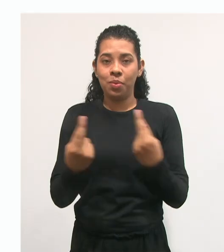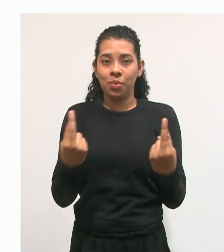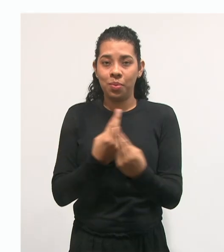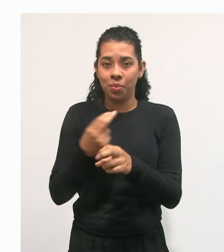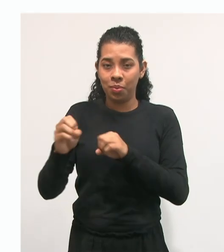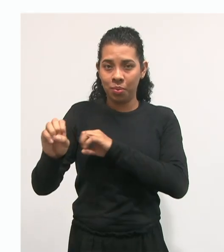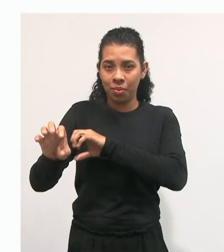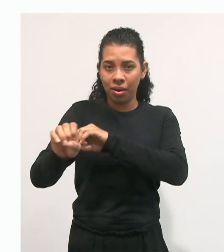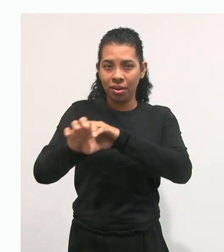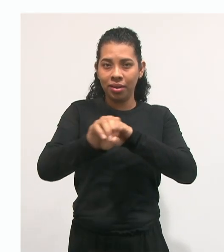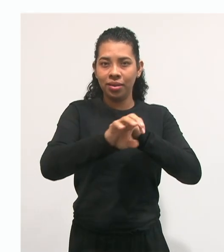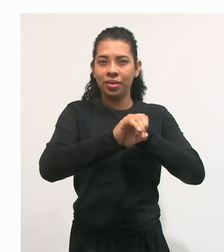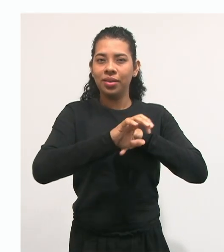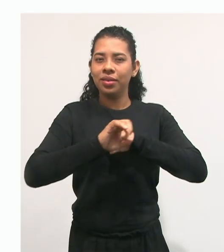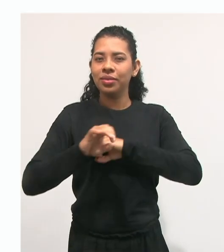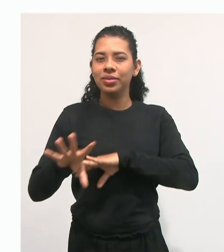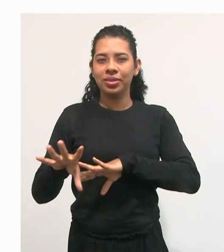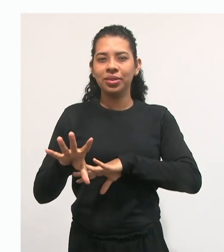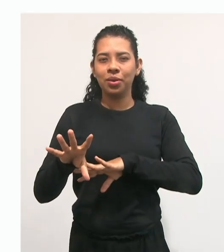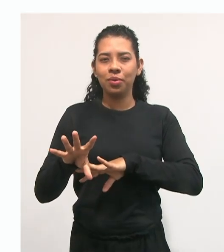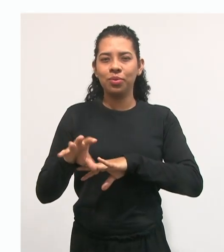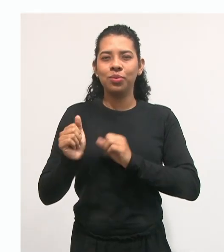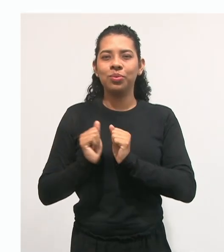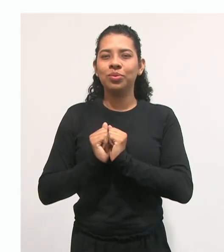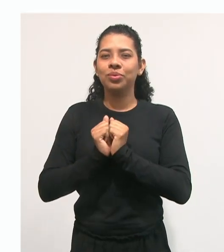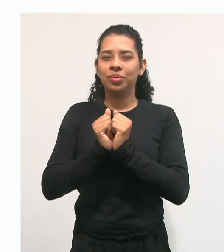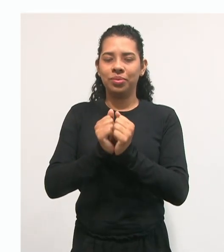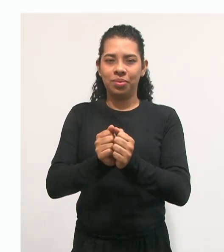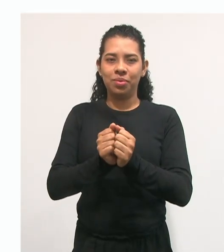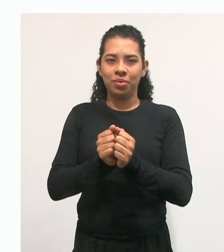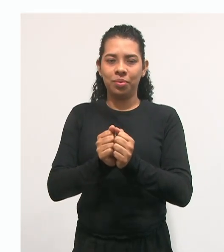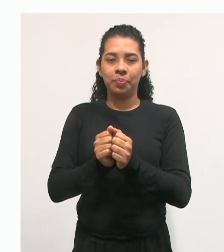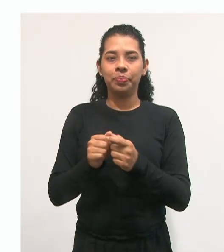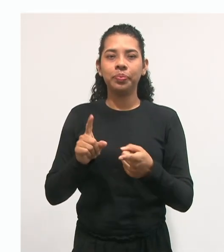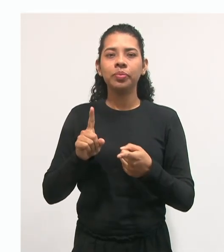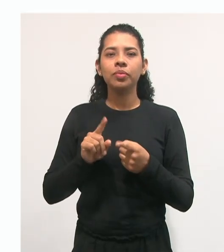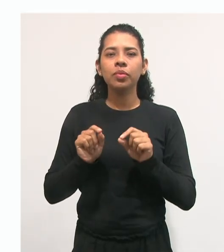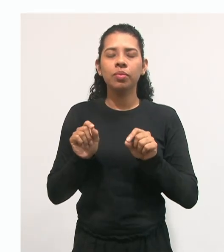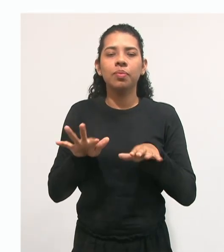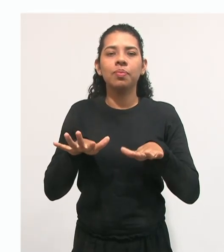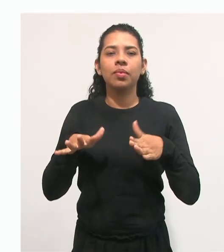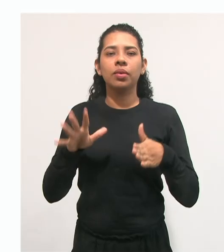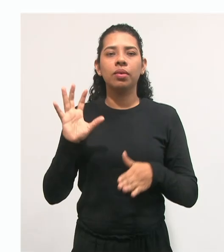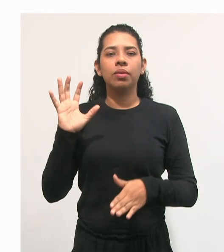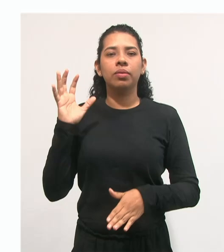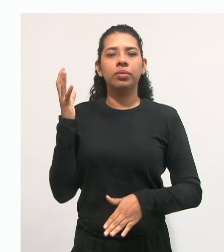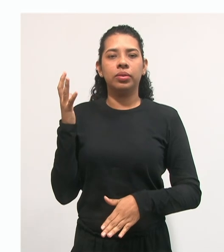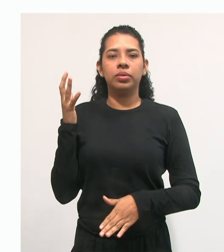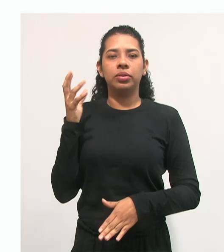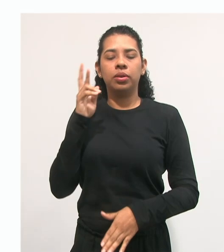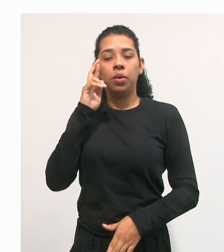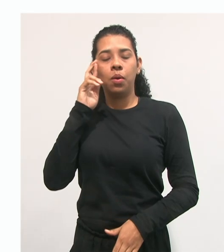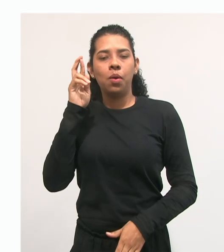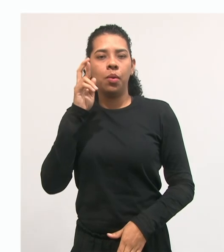educacionais, promovendo a interação entre educadores e educandos. O que é que acontece? Quando a gente vê,